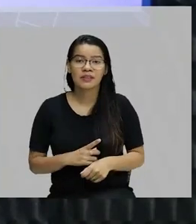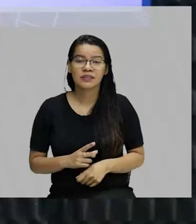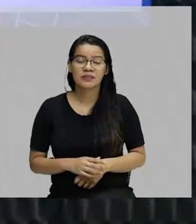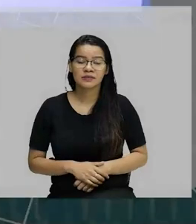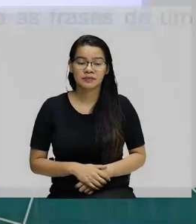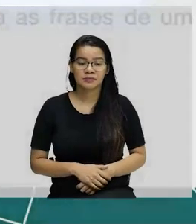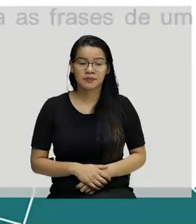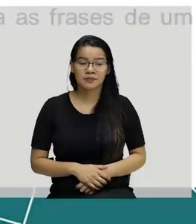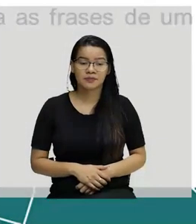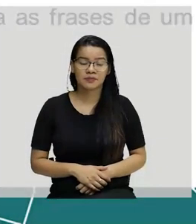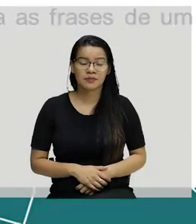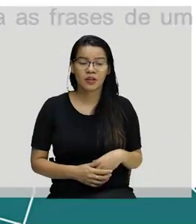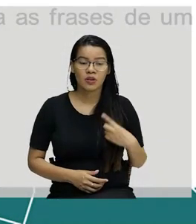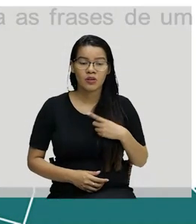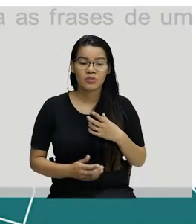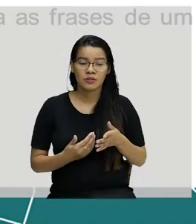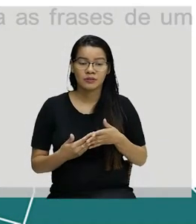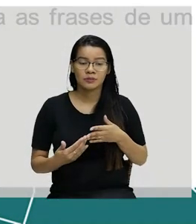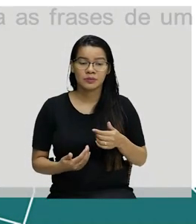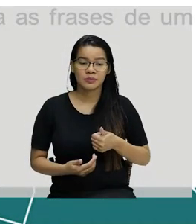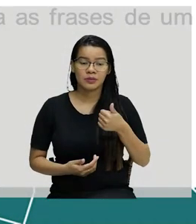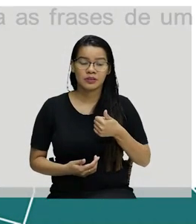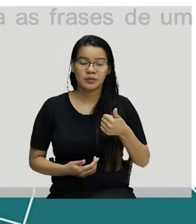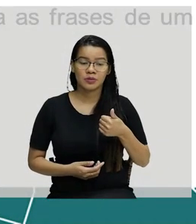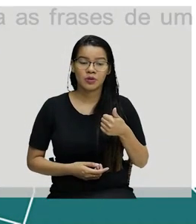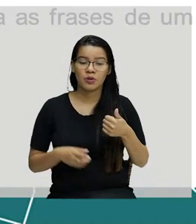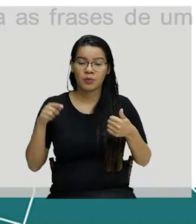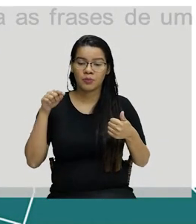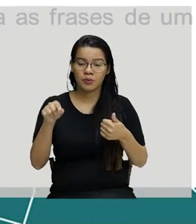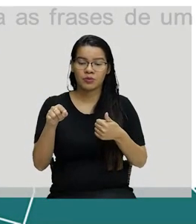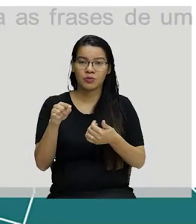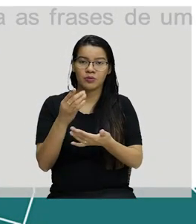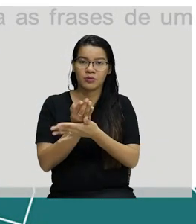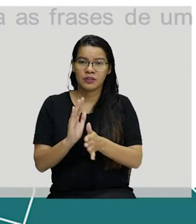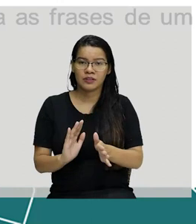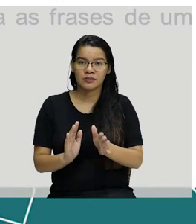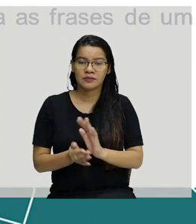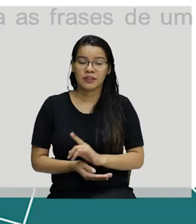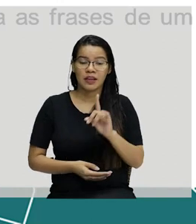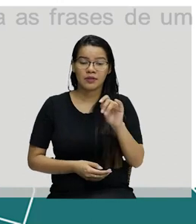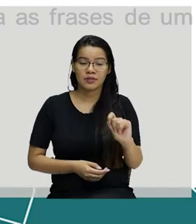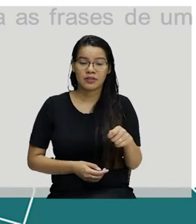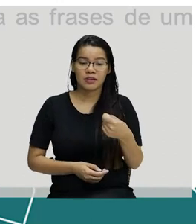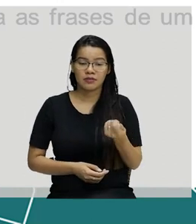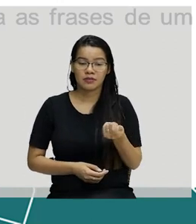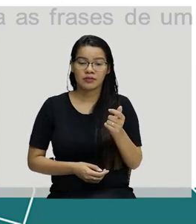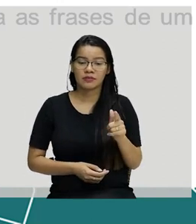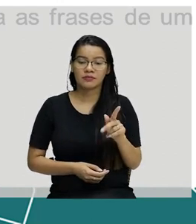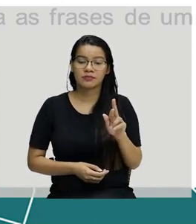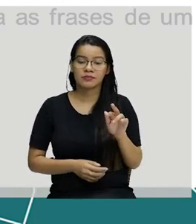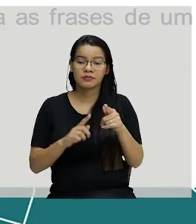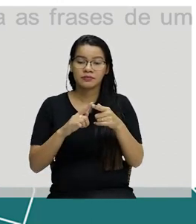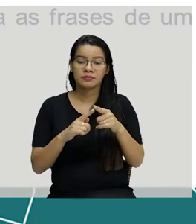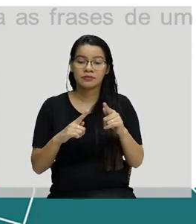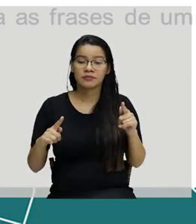sentido Então vamos começar aqui com o primeiro o ponto final ou simplesmente ponto é um sinal gráfico que Como o próprio nome